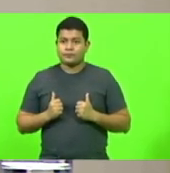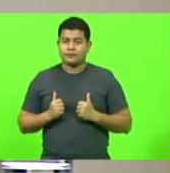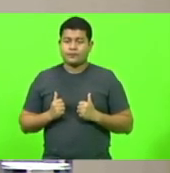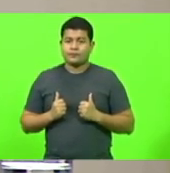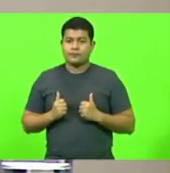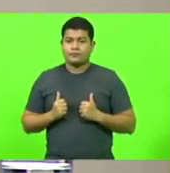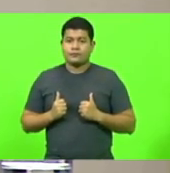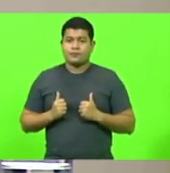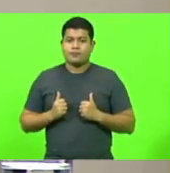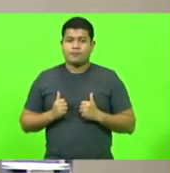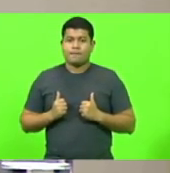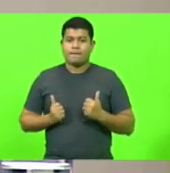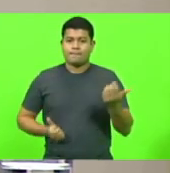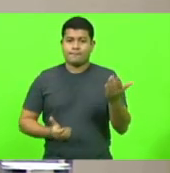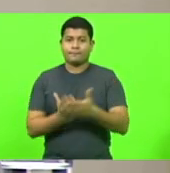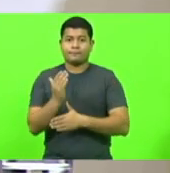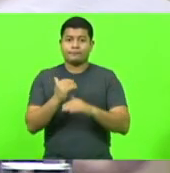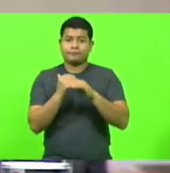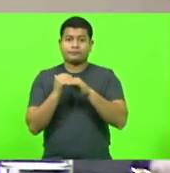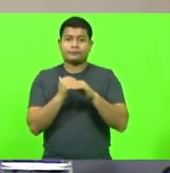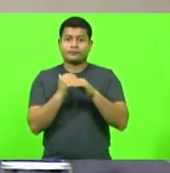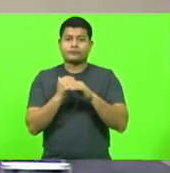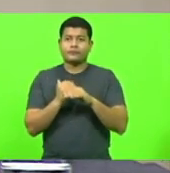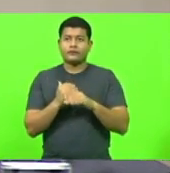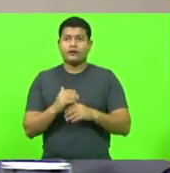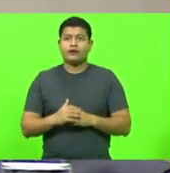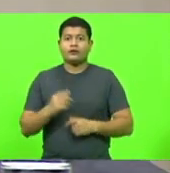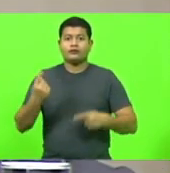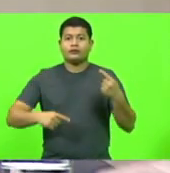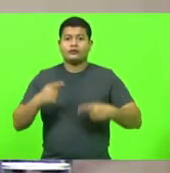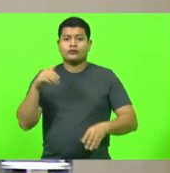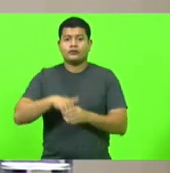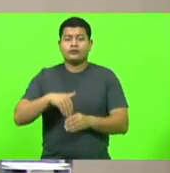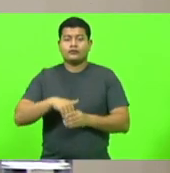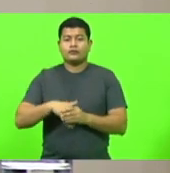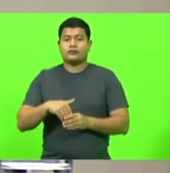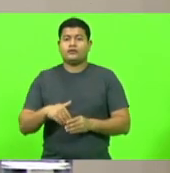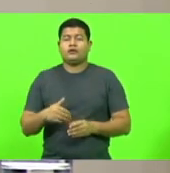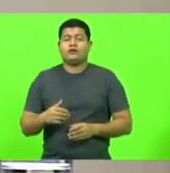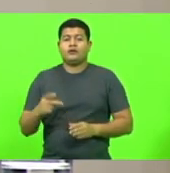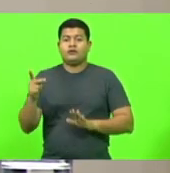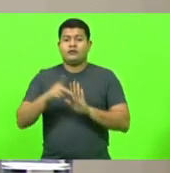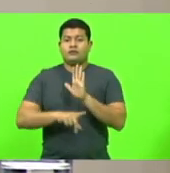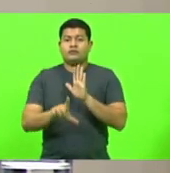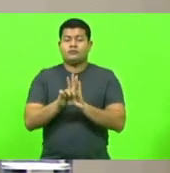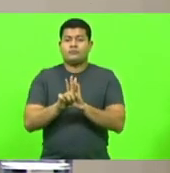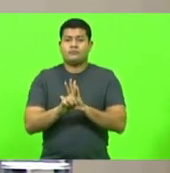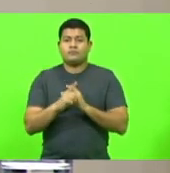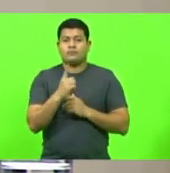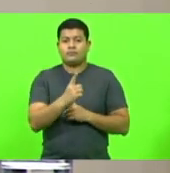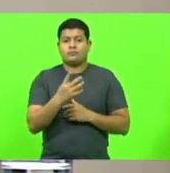encontram. Aprovado por unanimidade. Discussão e votação em turno único do projeto de lei